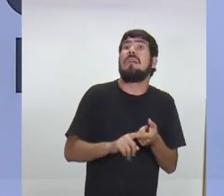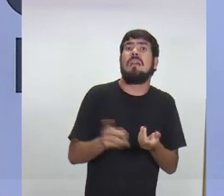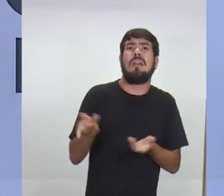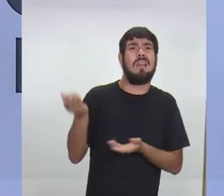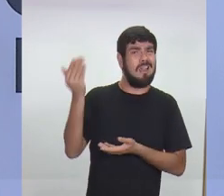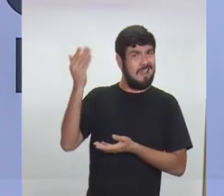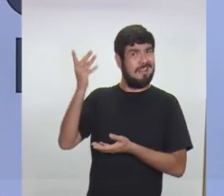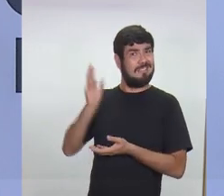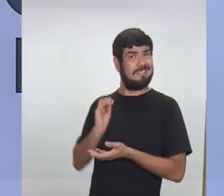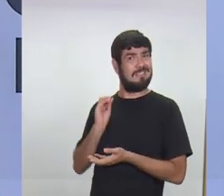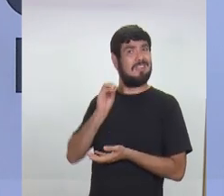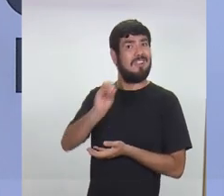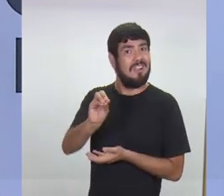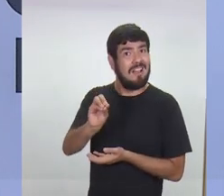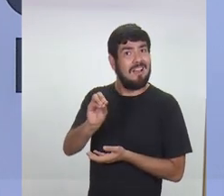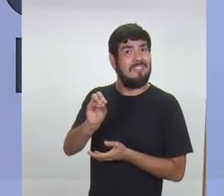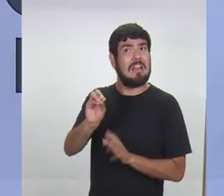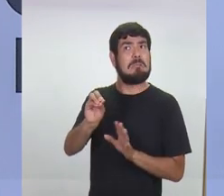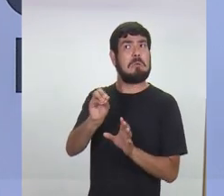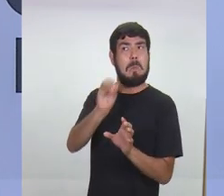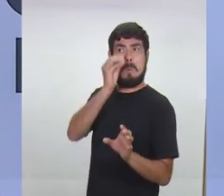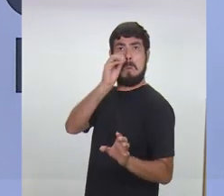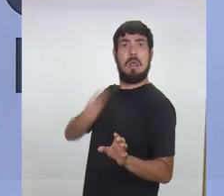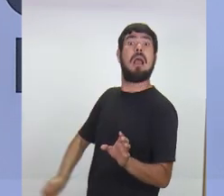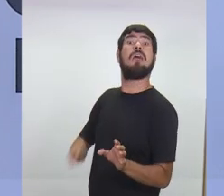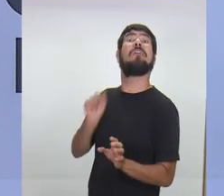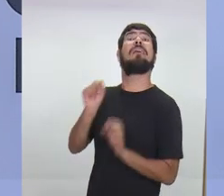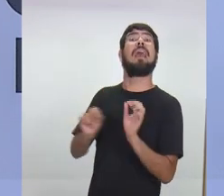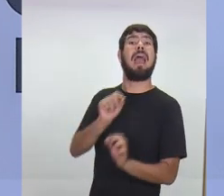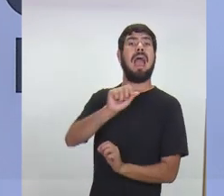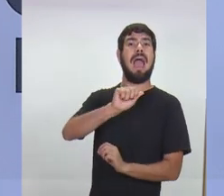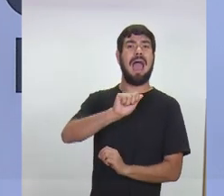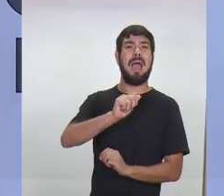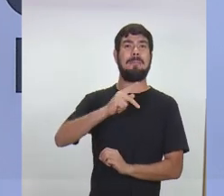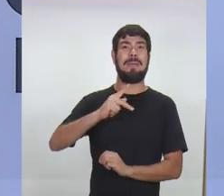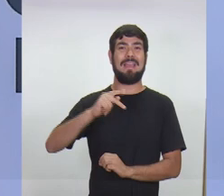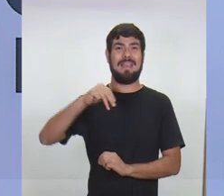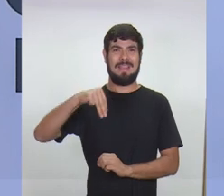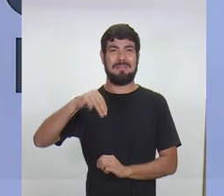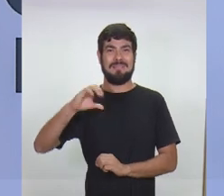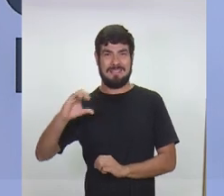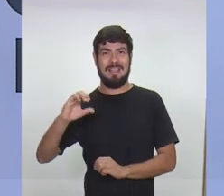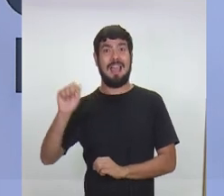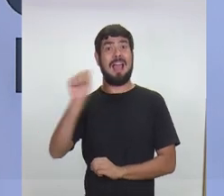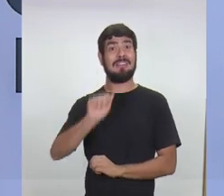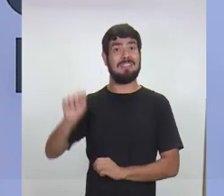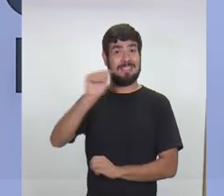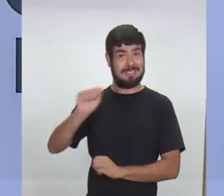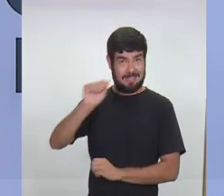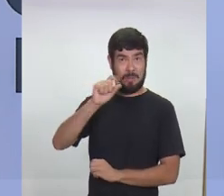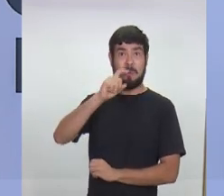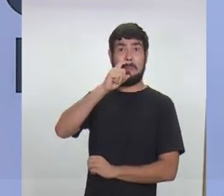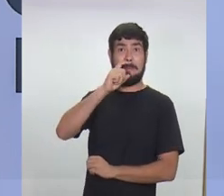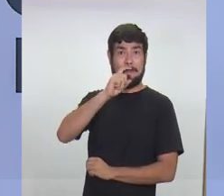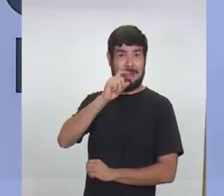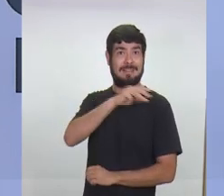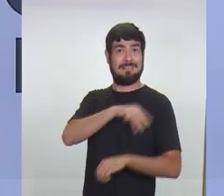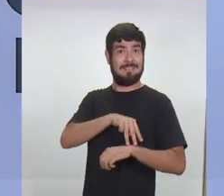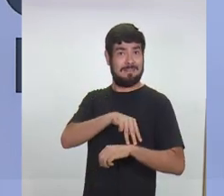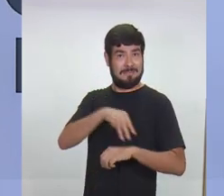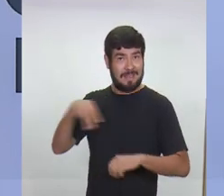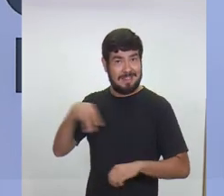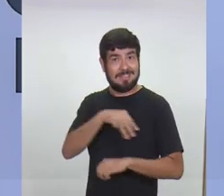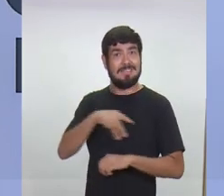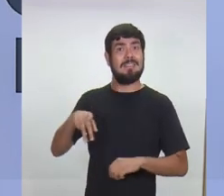tempo atrás que funcionou depois acabou que só a pm fez a sua fonte e quase mexe com a comunidade hoje ela não está